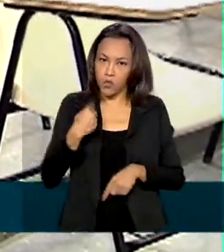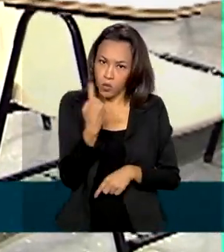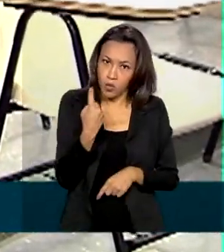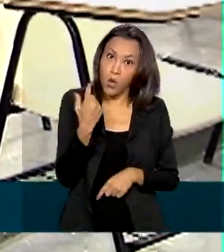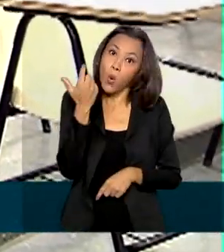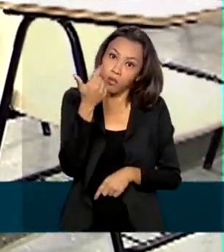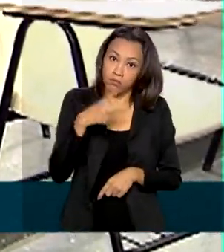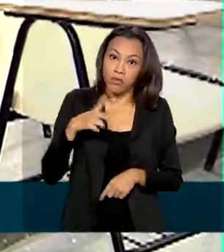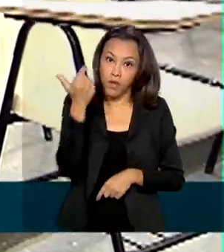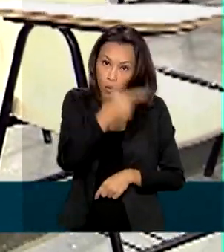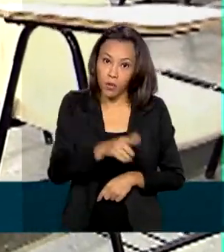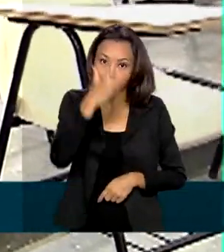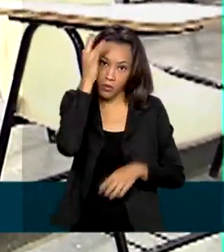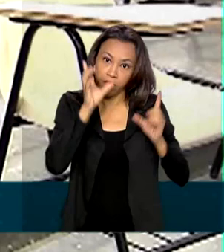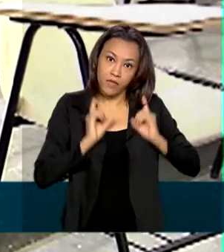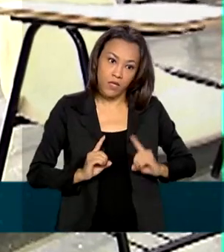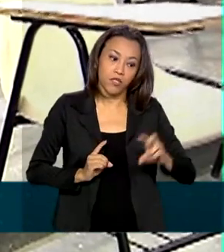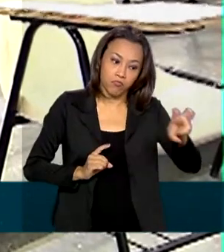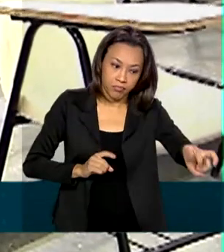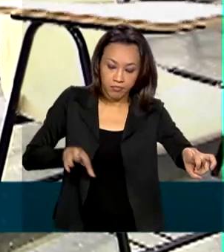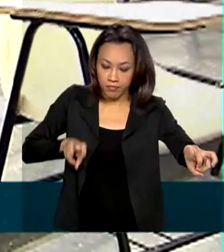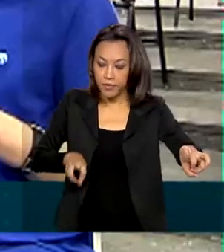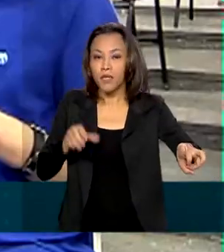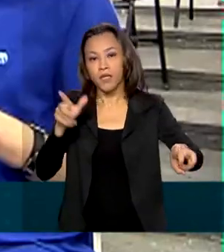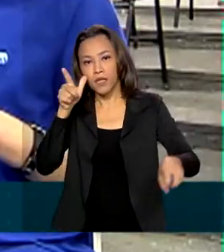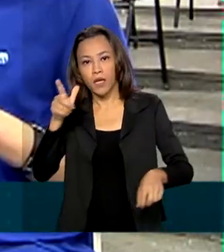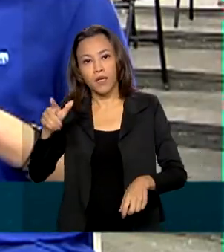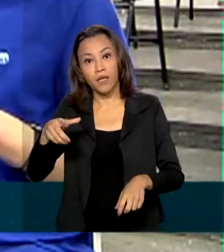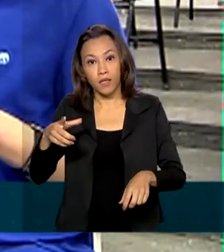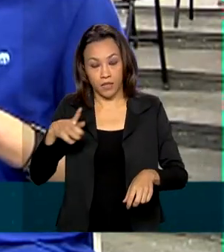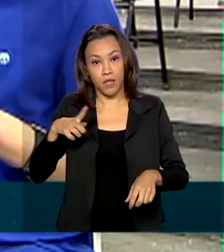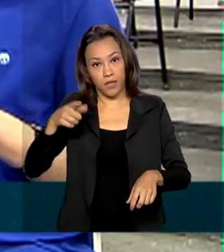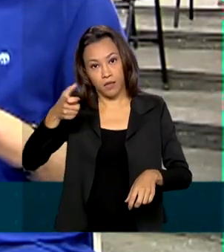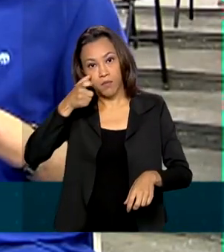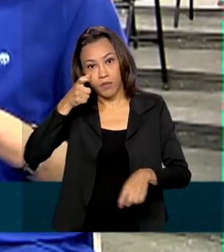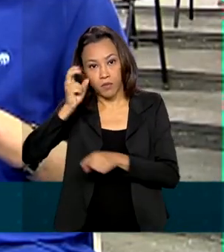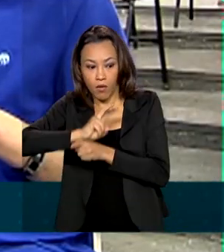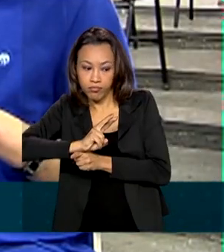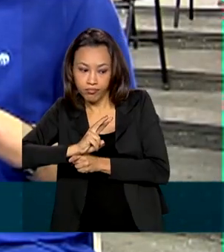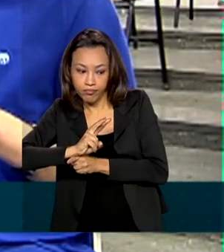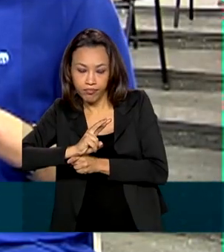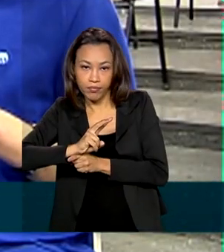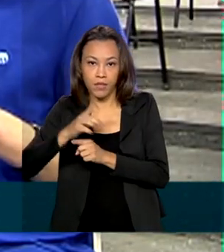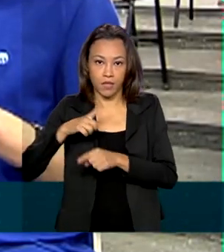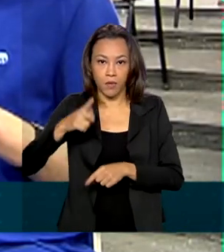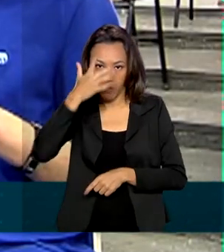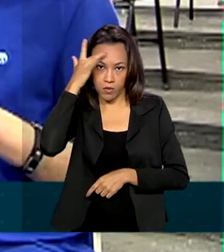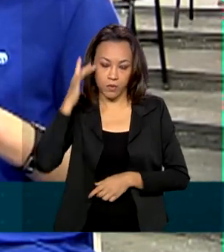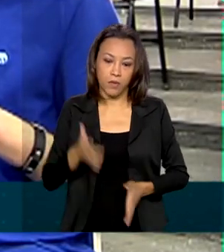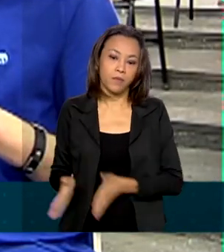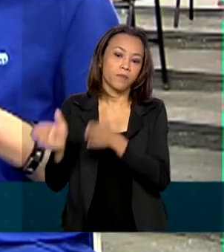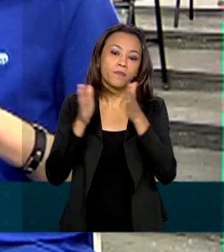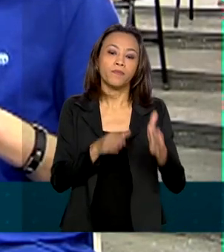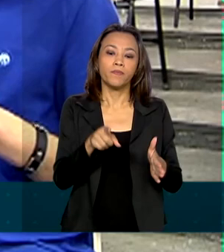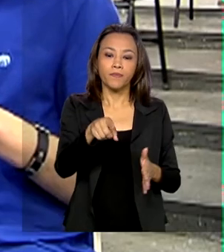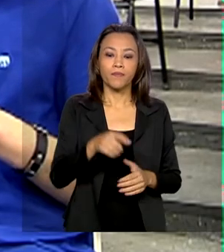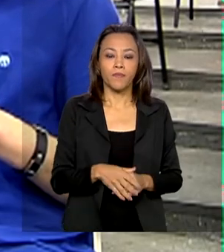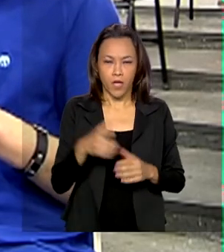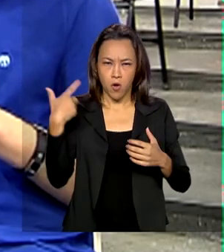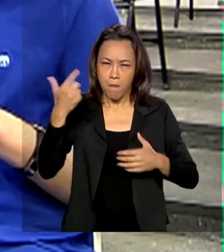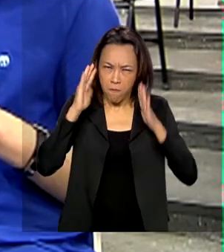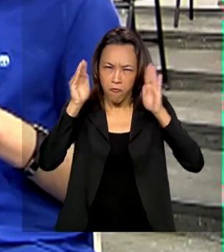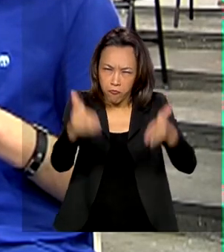outro deficiente junto, e um fiscal acompanhando. Todas as provas que eu faço, com bastante foco